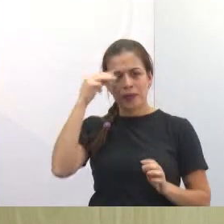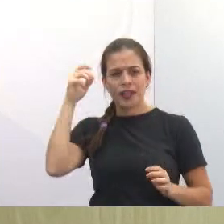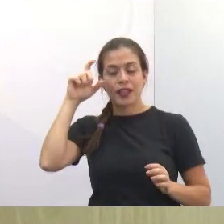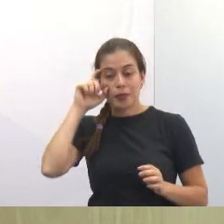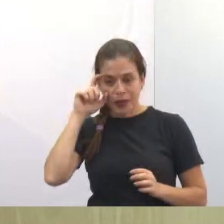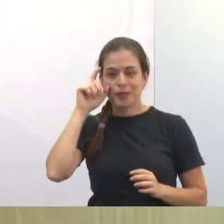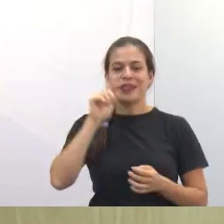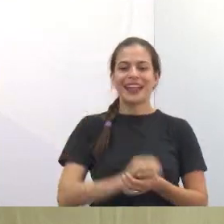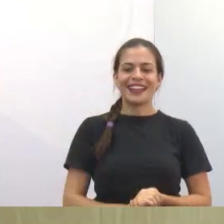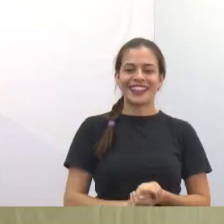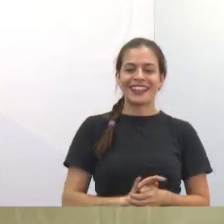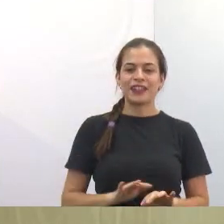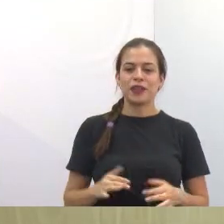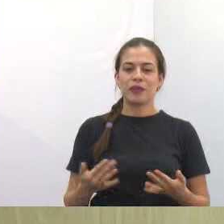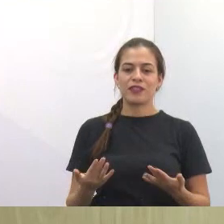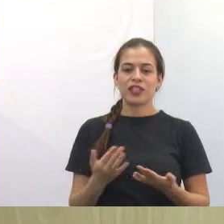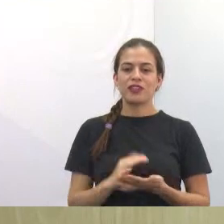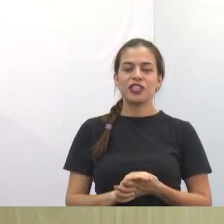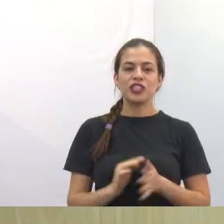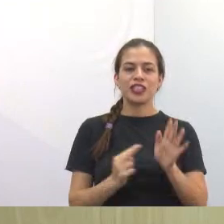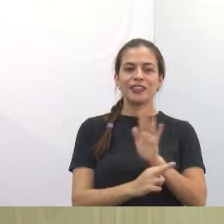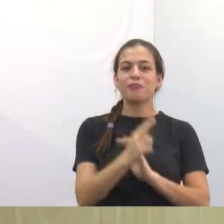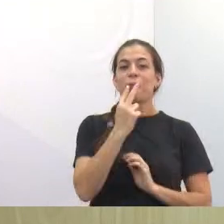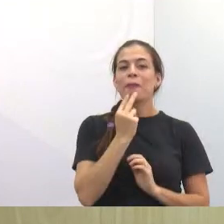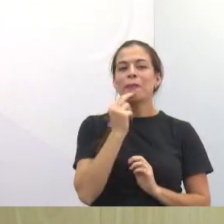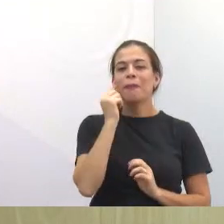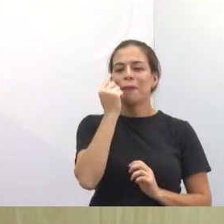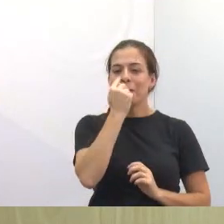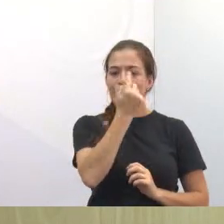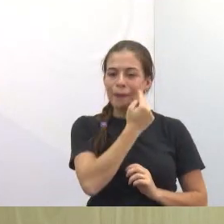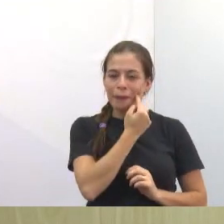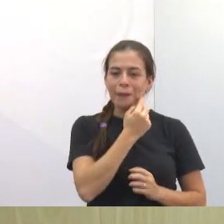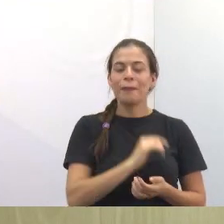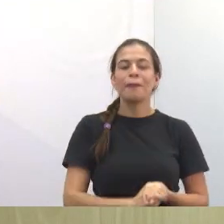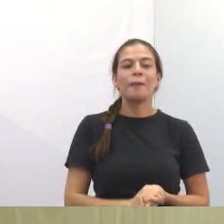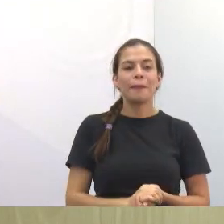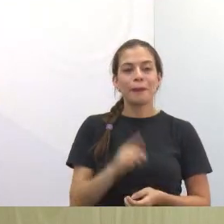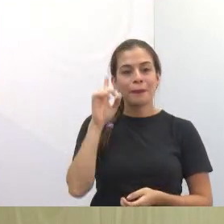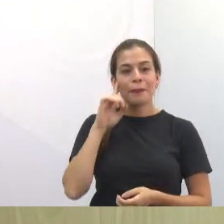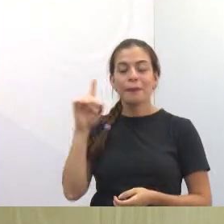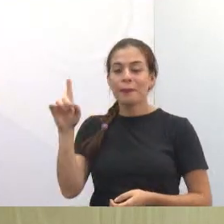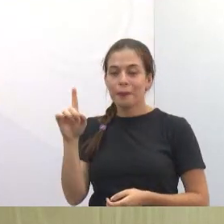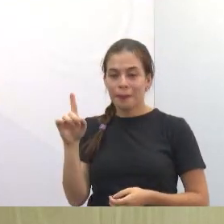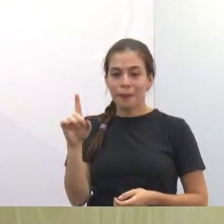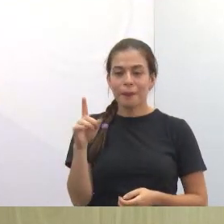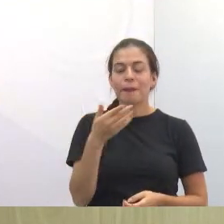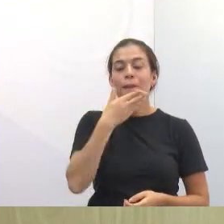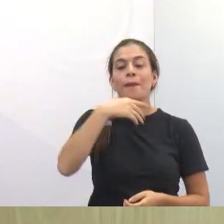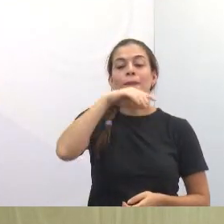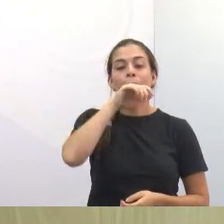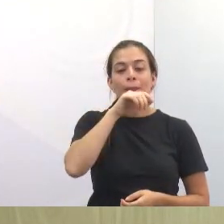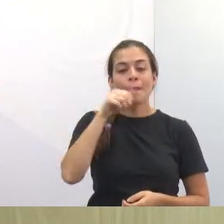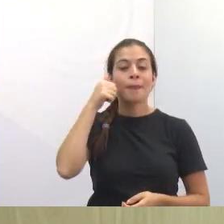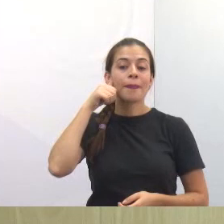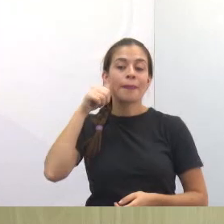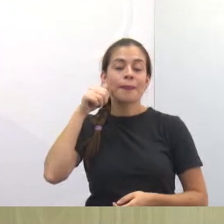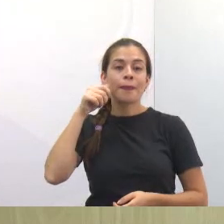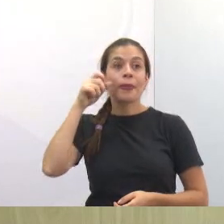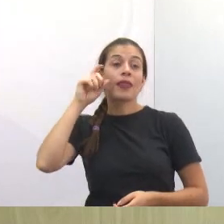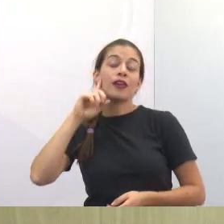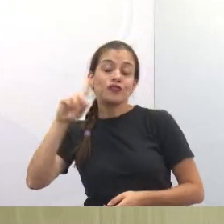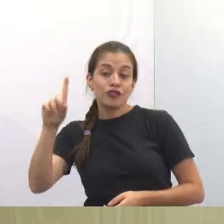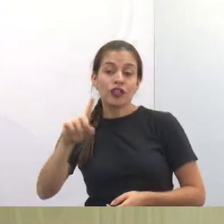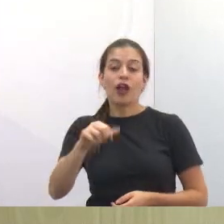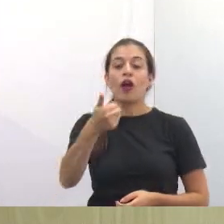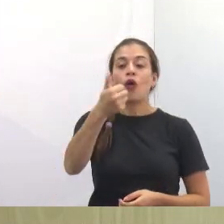Parque Meia Lua. Moção 579. Registro de transcurso do Dia dos Pais, celebrada em 11 de agosto. Autoria Valmir do Parque Meia